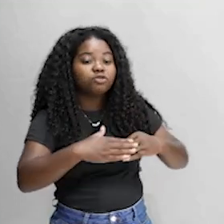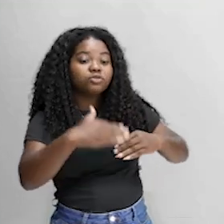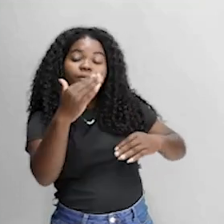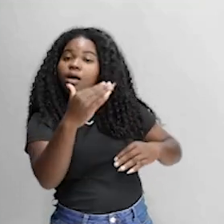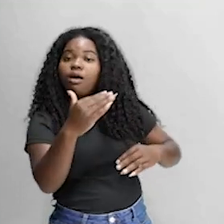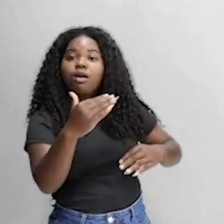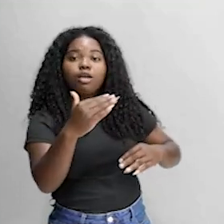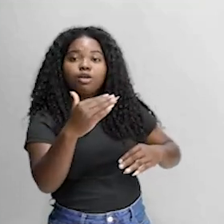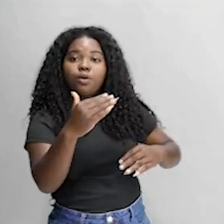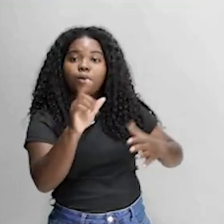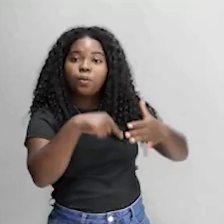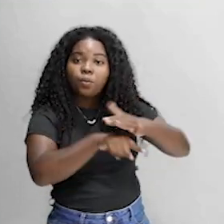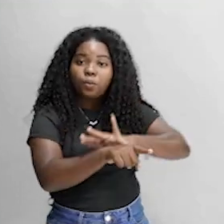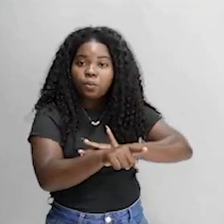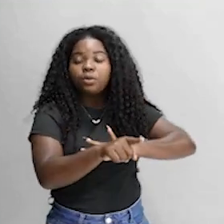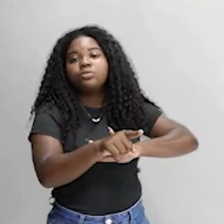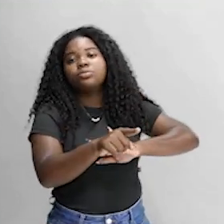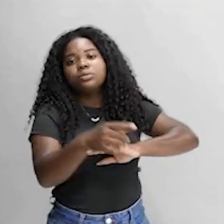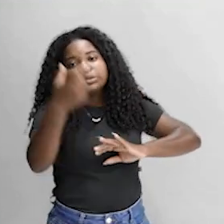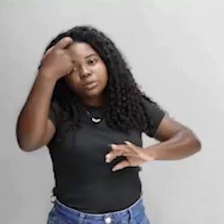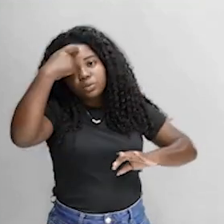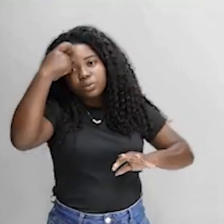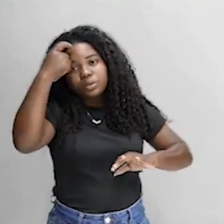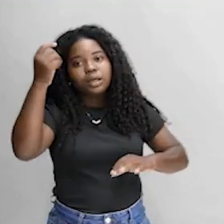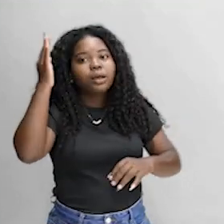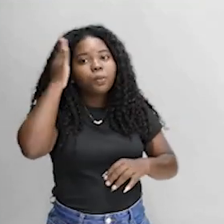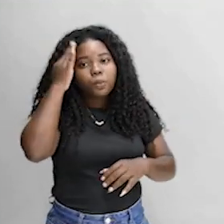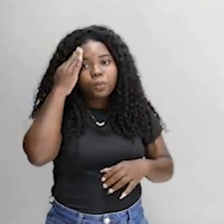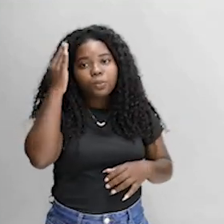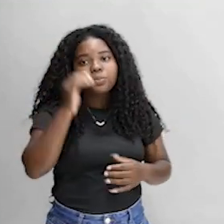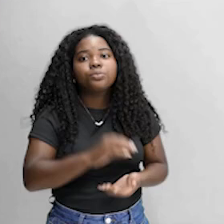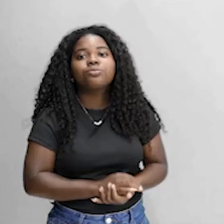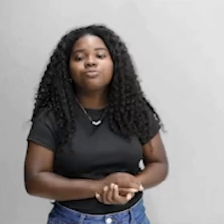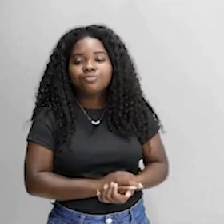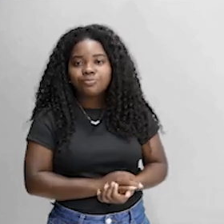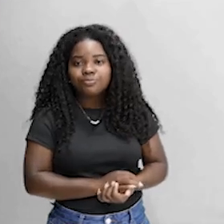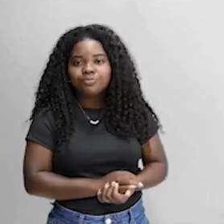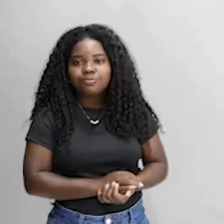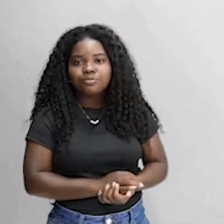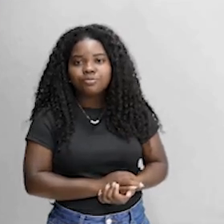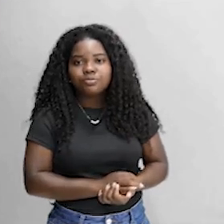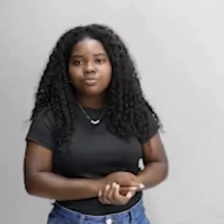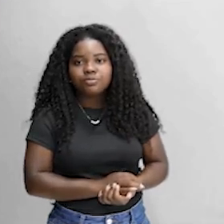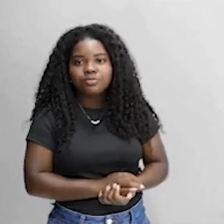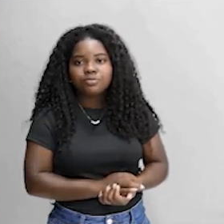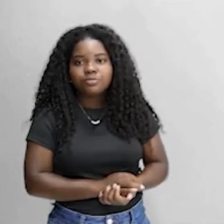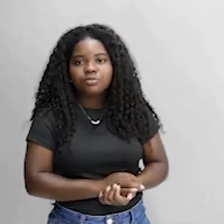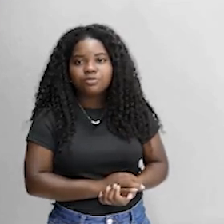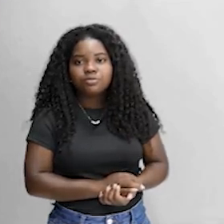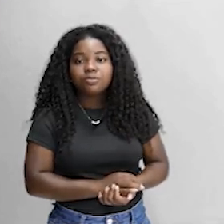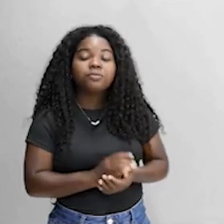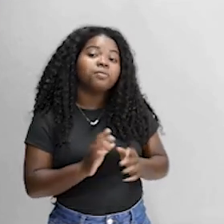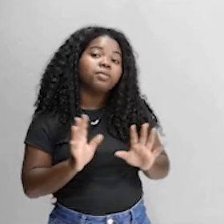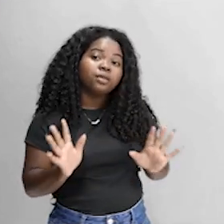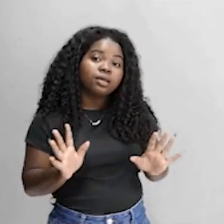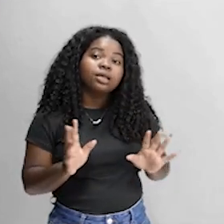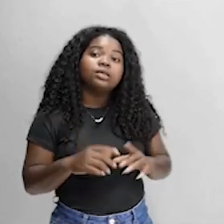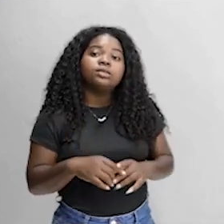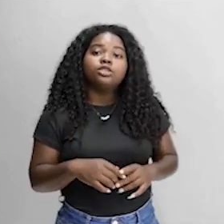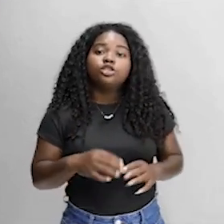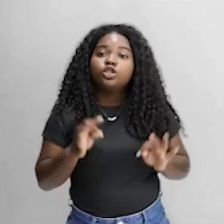maior amplitude ou de maior posicionamento de conjuntos.